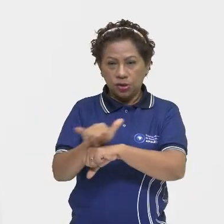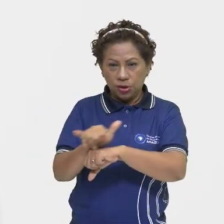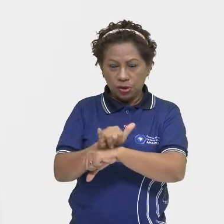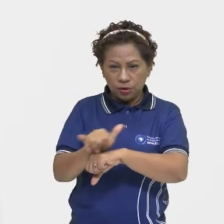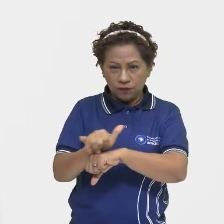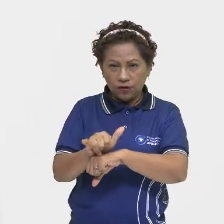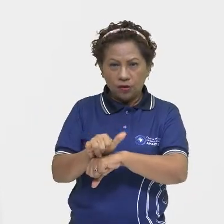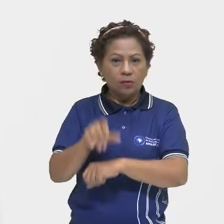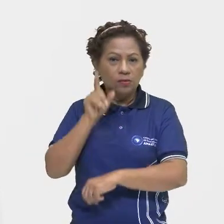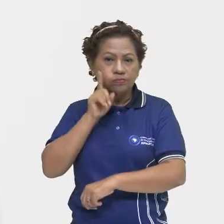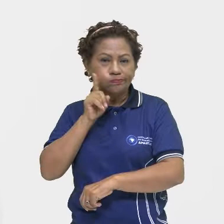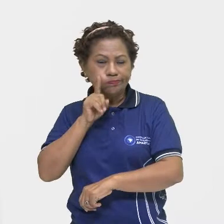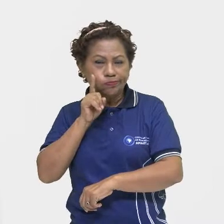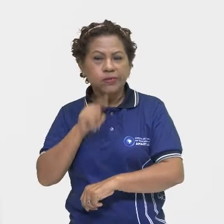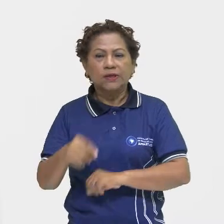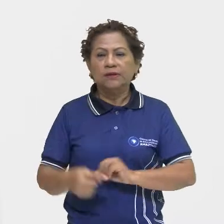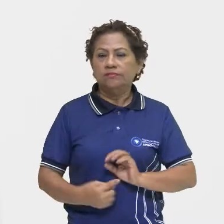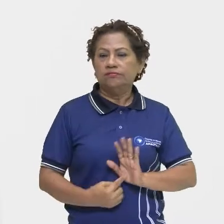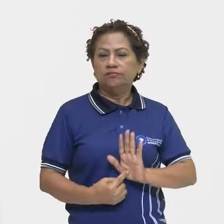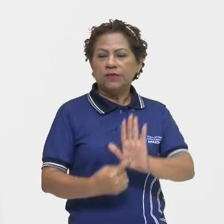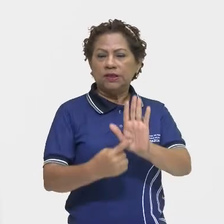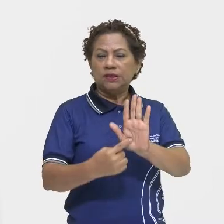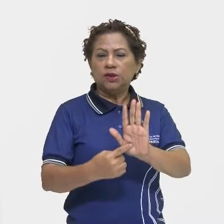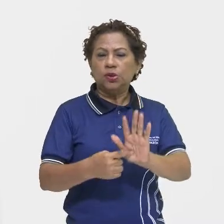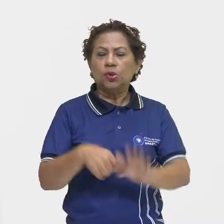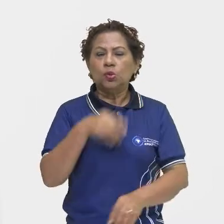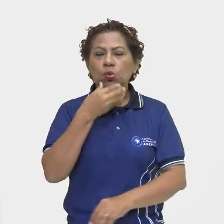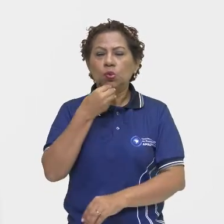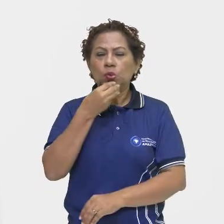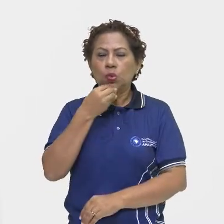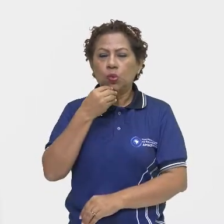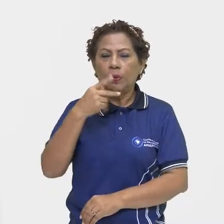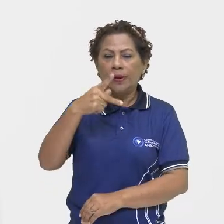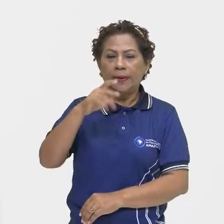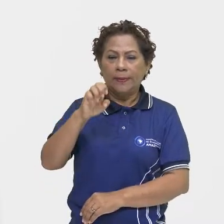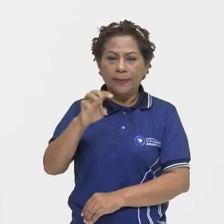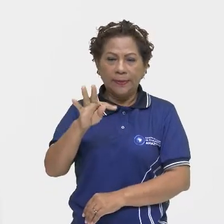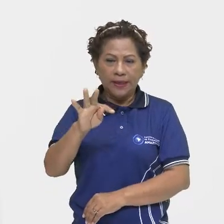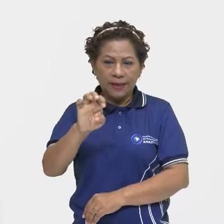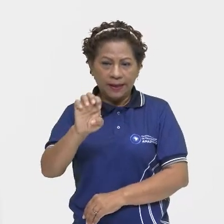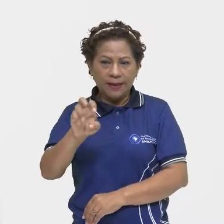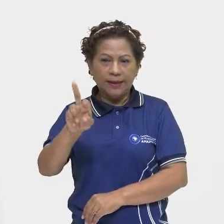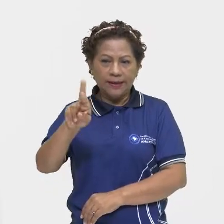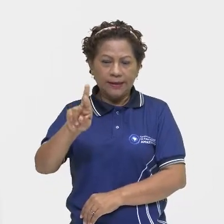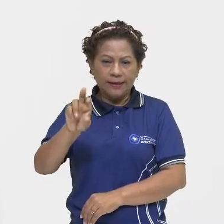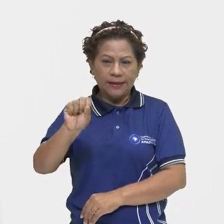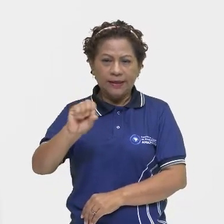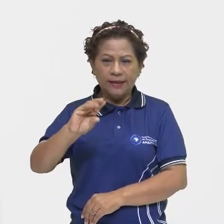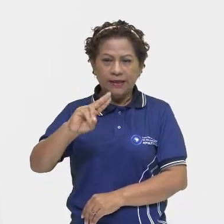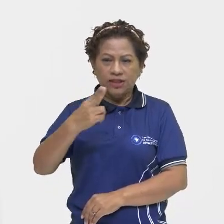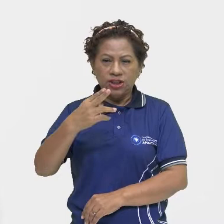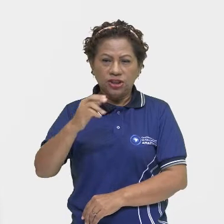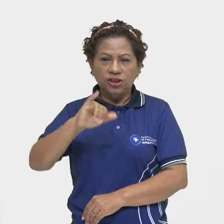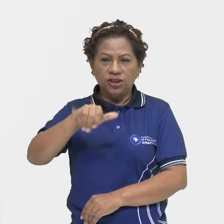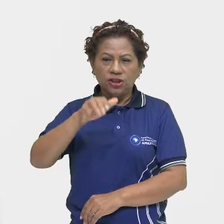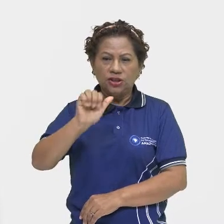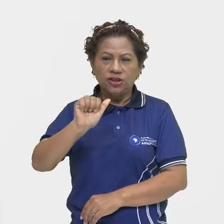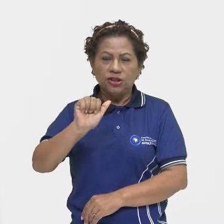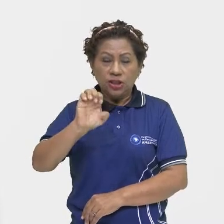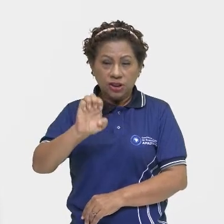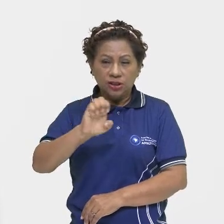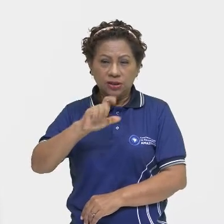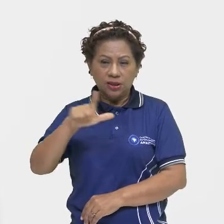apresentação de Peter Schnaud, mas a consagração veio com a mostra New York